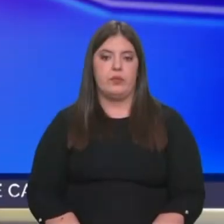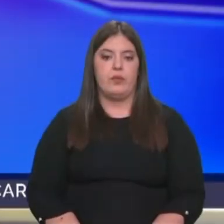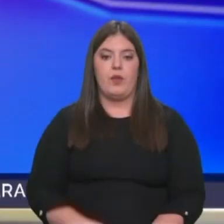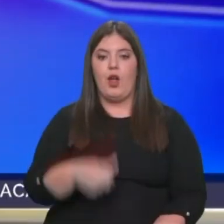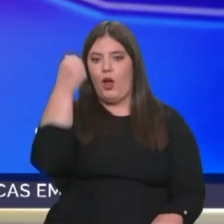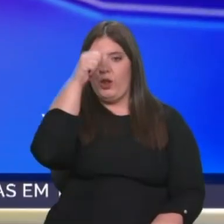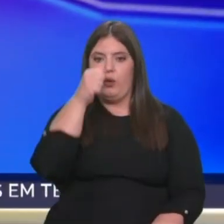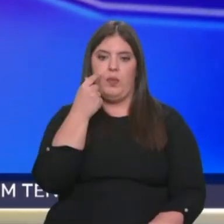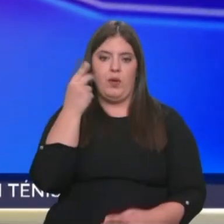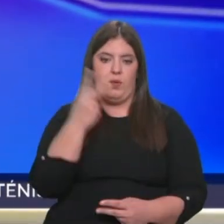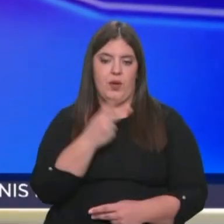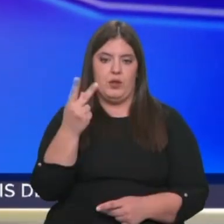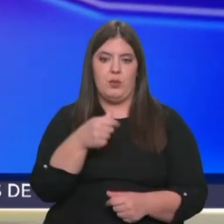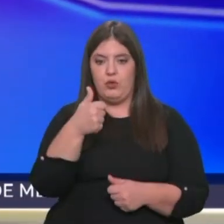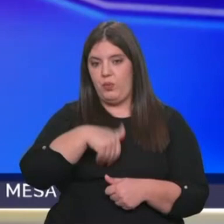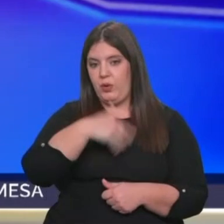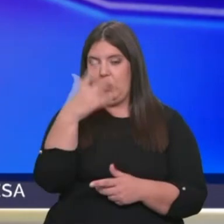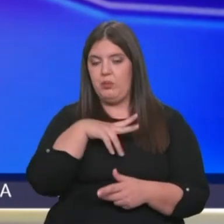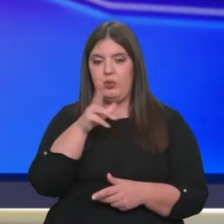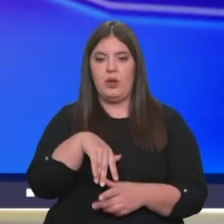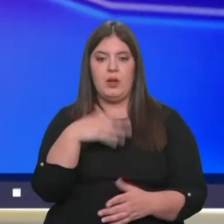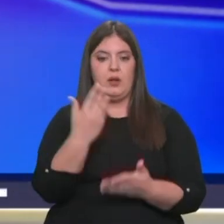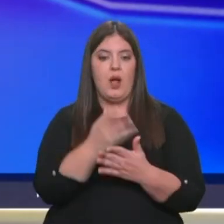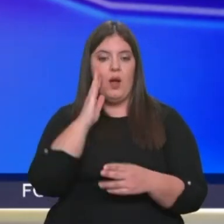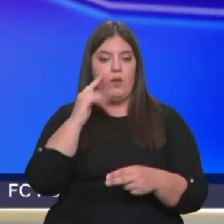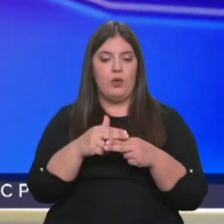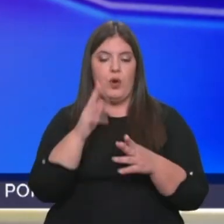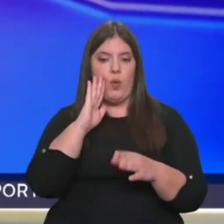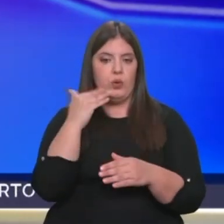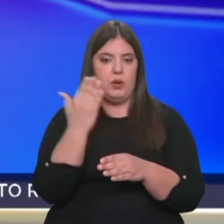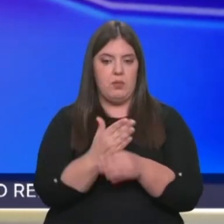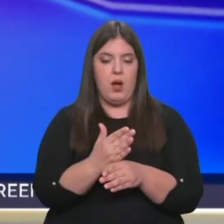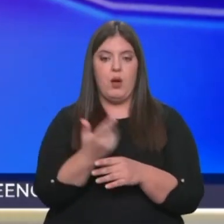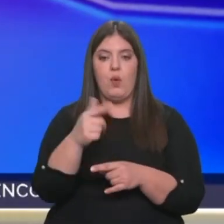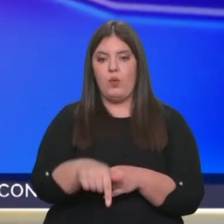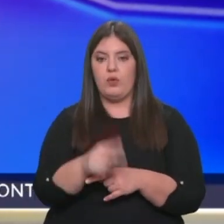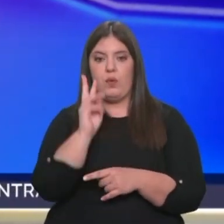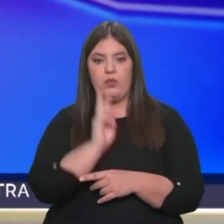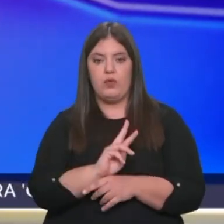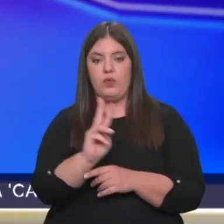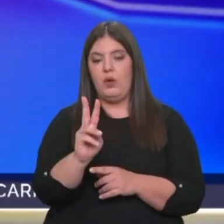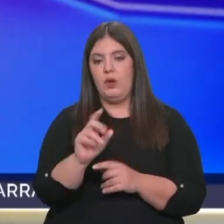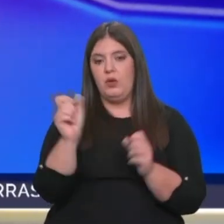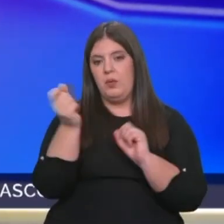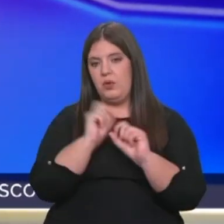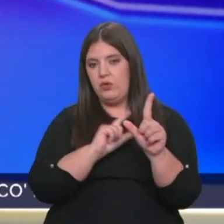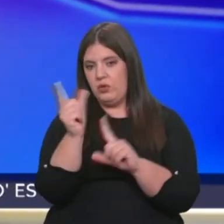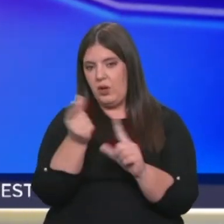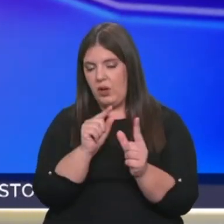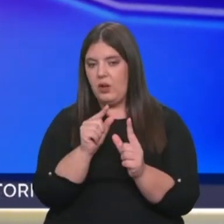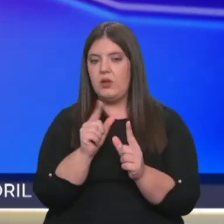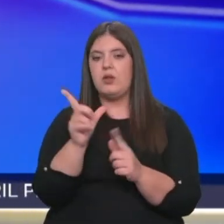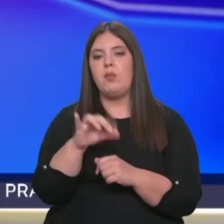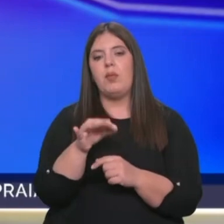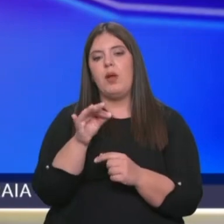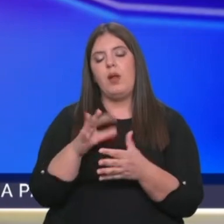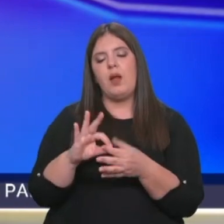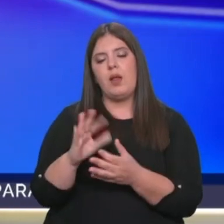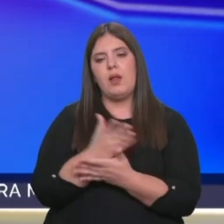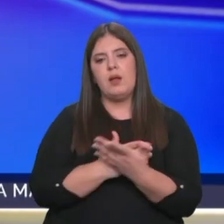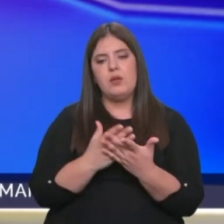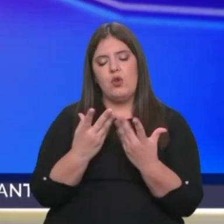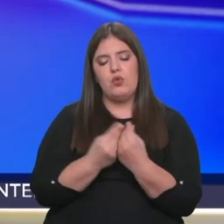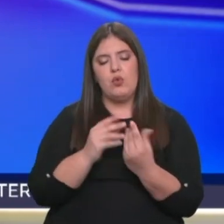Ao domingo viajamos no Bom Dia Portugal até à última fronteira e hoje vamos debruçar-nos sobre as estrelas e a delicada relação com